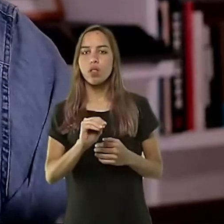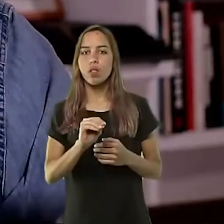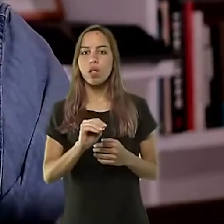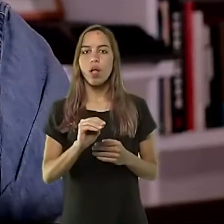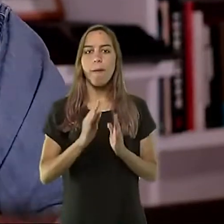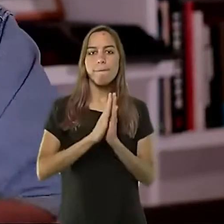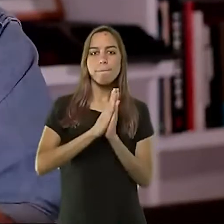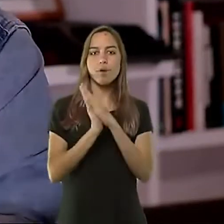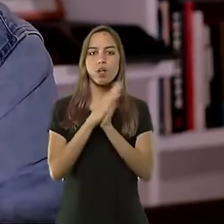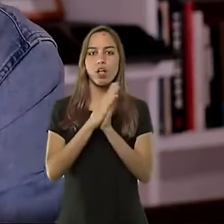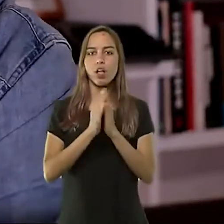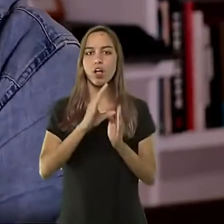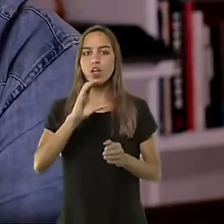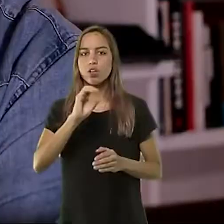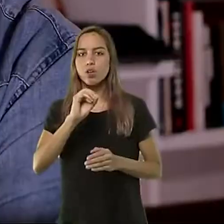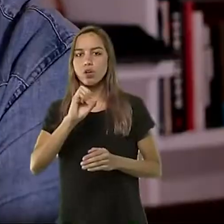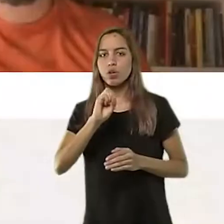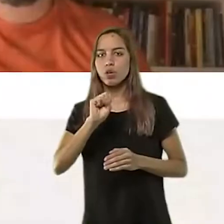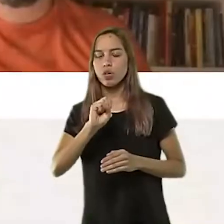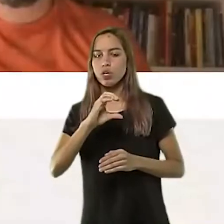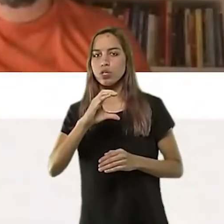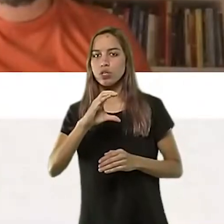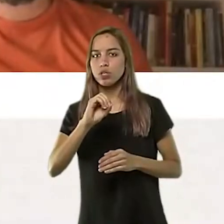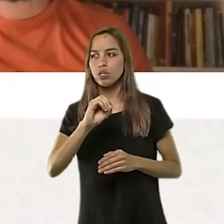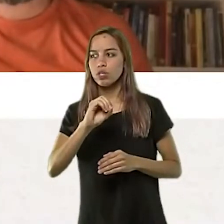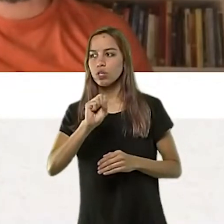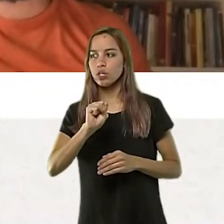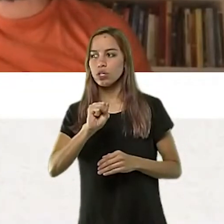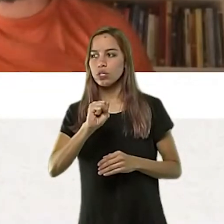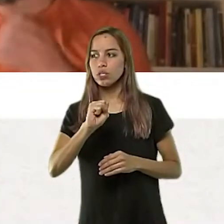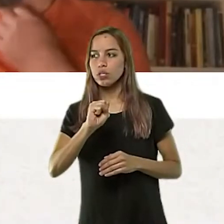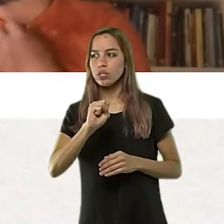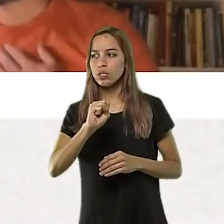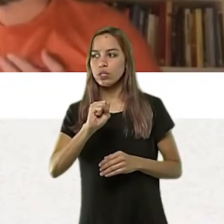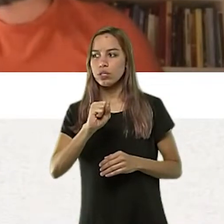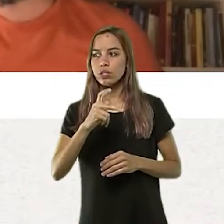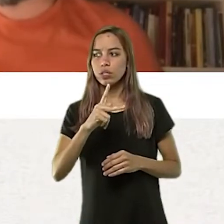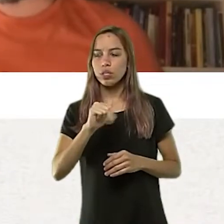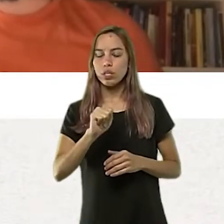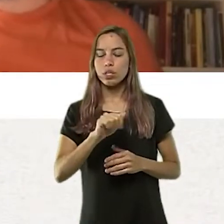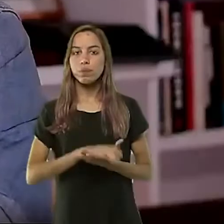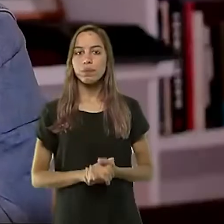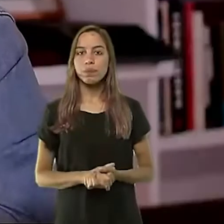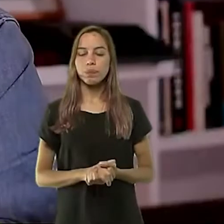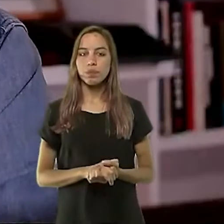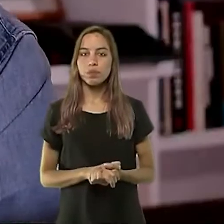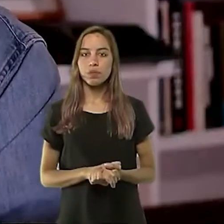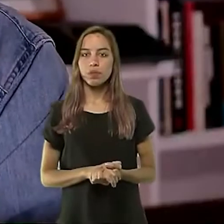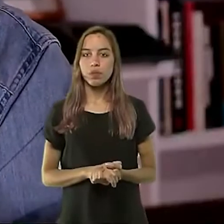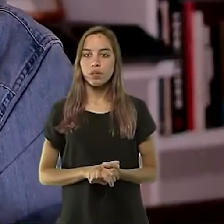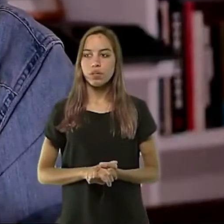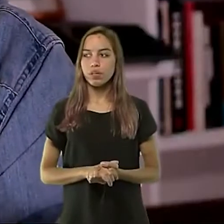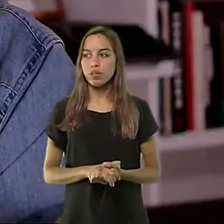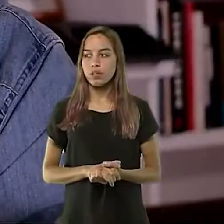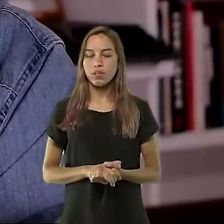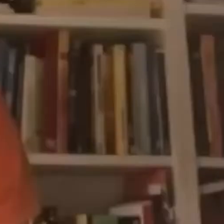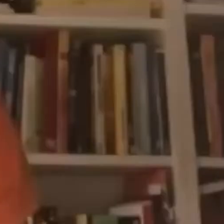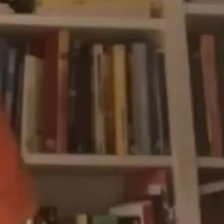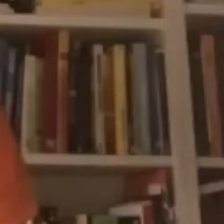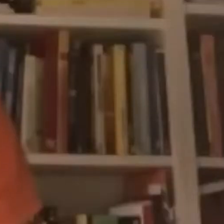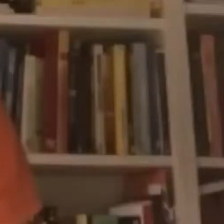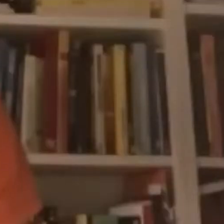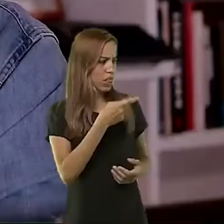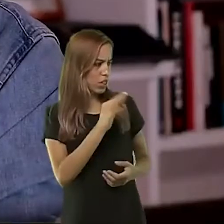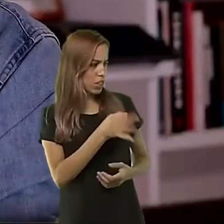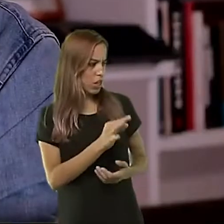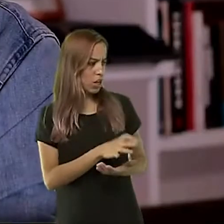Kokoschka. Falei certo? Kokoschka, sim. Kokoschka. É quase. Quase.